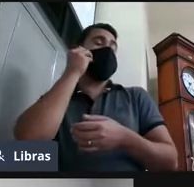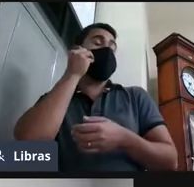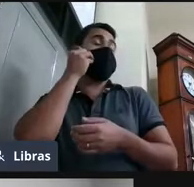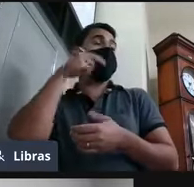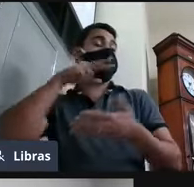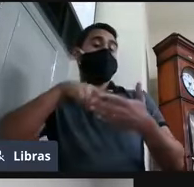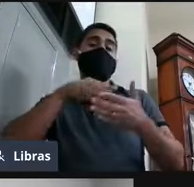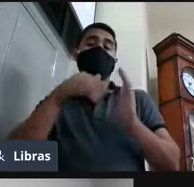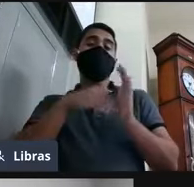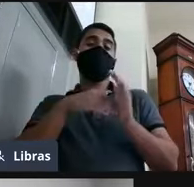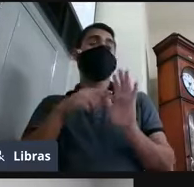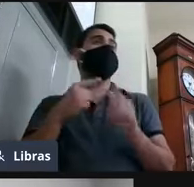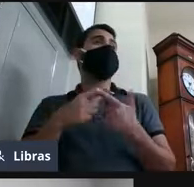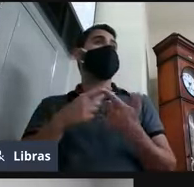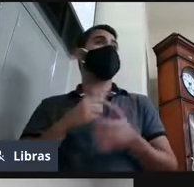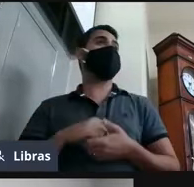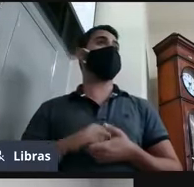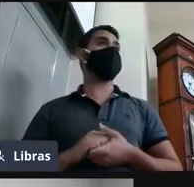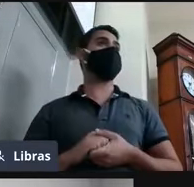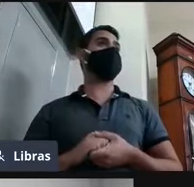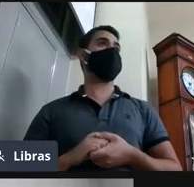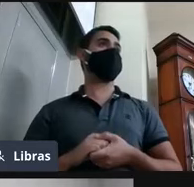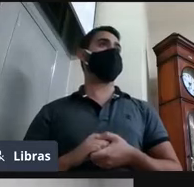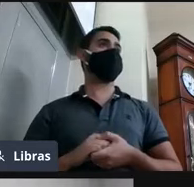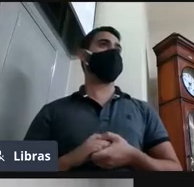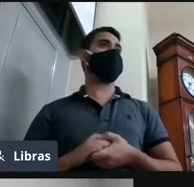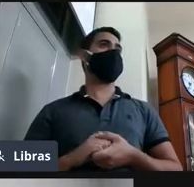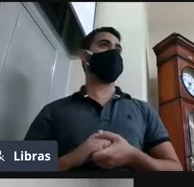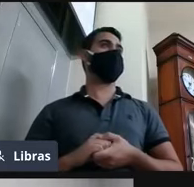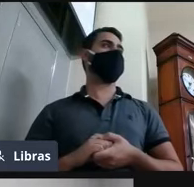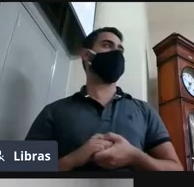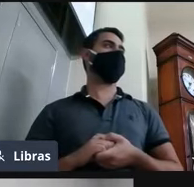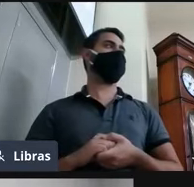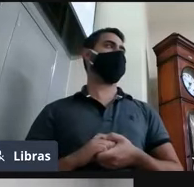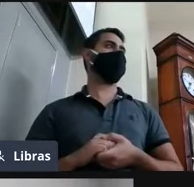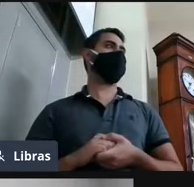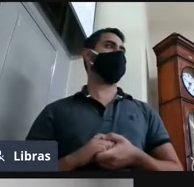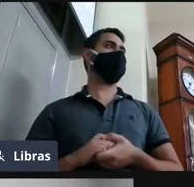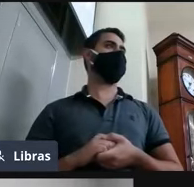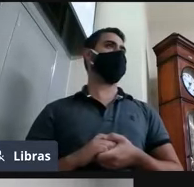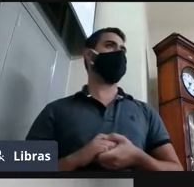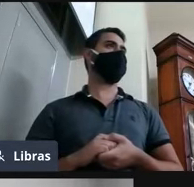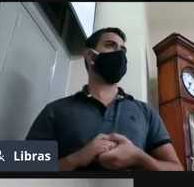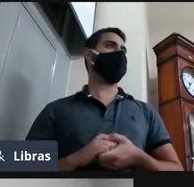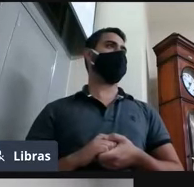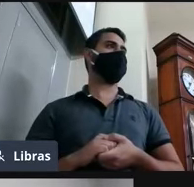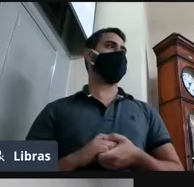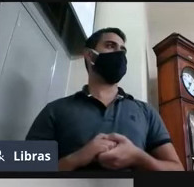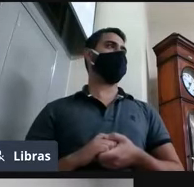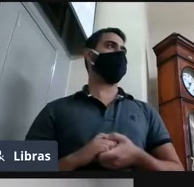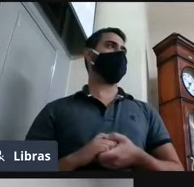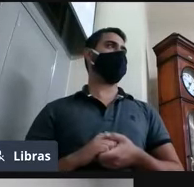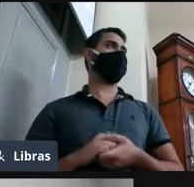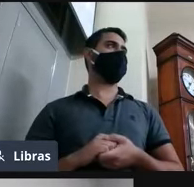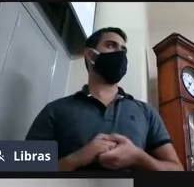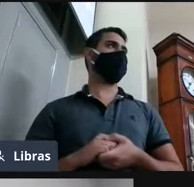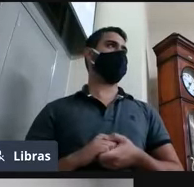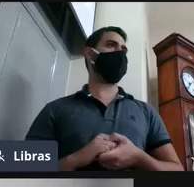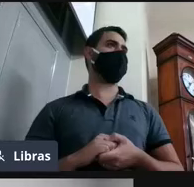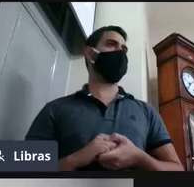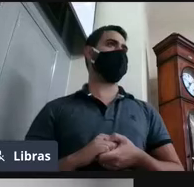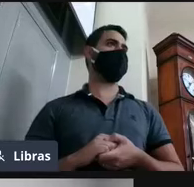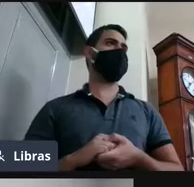sei... Vereador Rafael, vai ter que ser com o secretário. Não, eu não vou ler, eu já li o suficiente. Então, vereadores, vamos botar em votação,